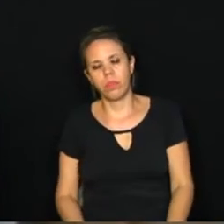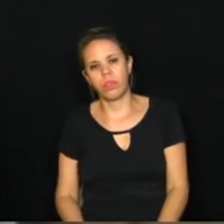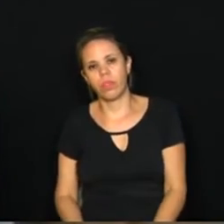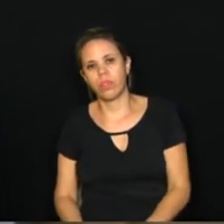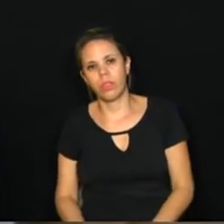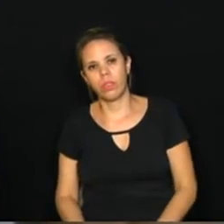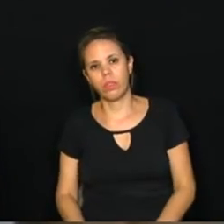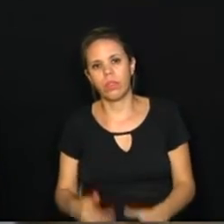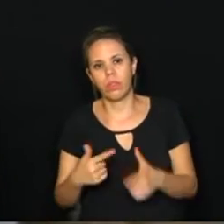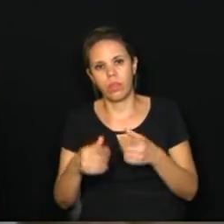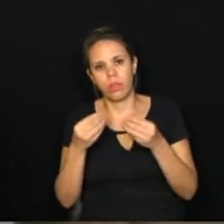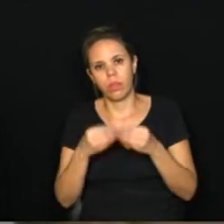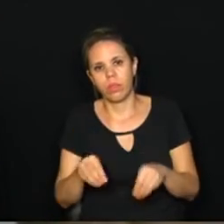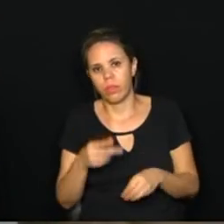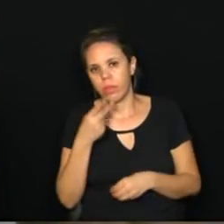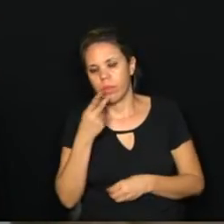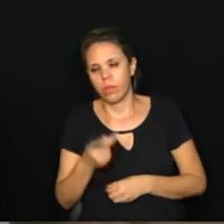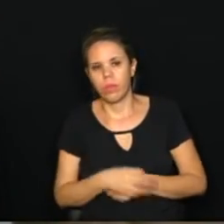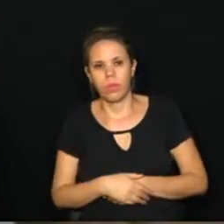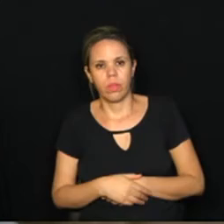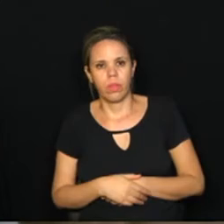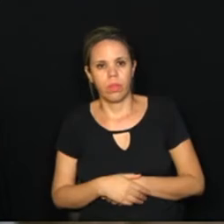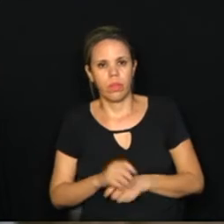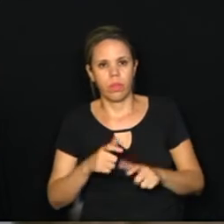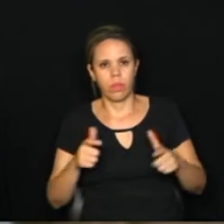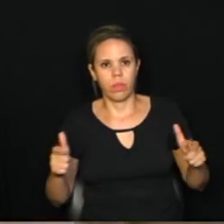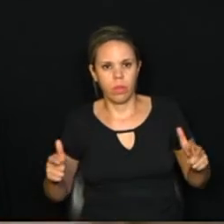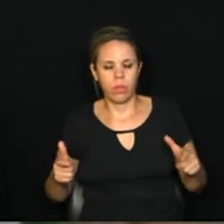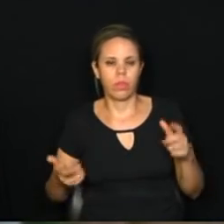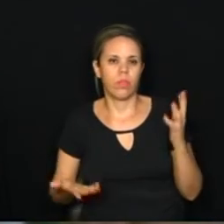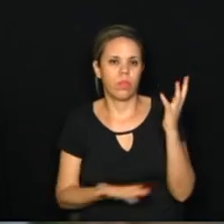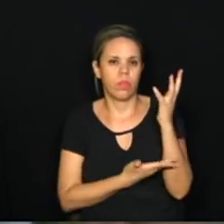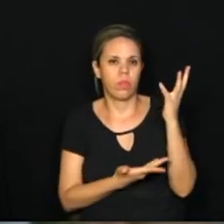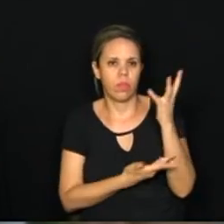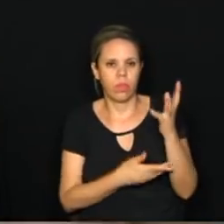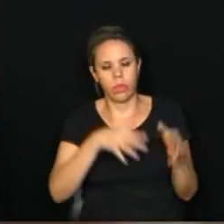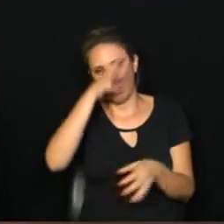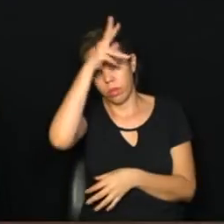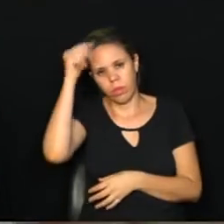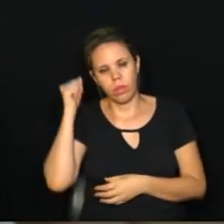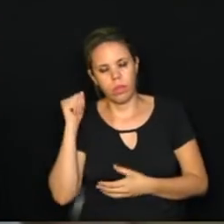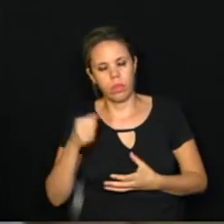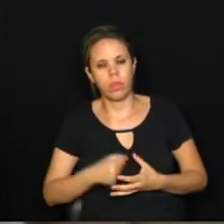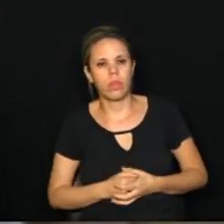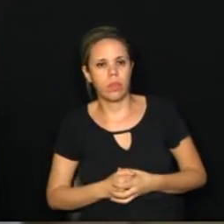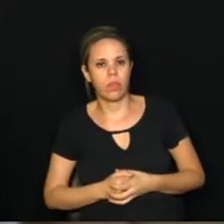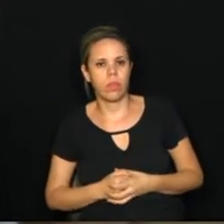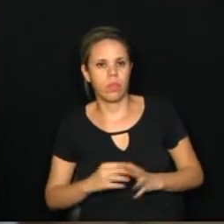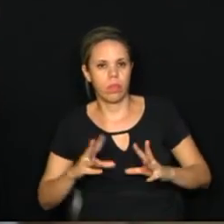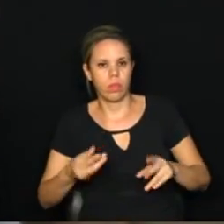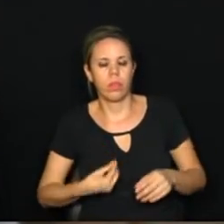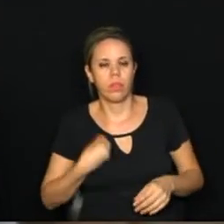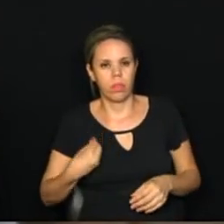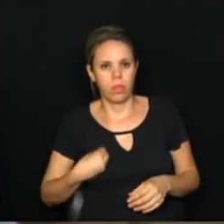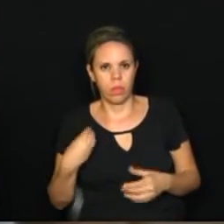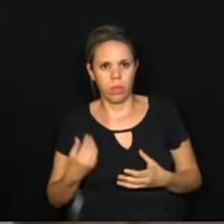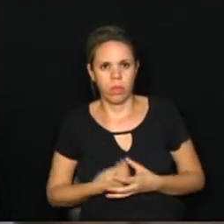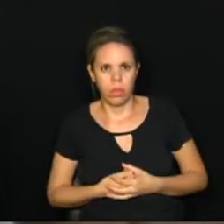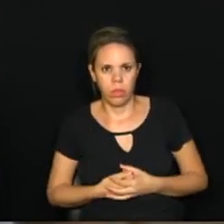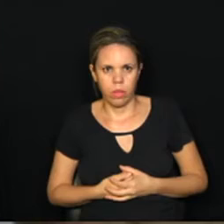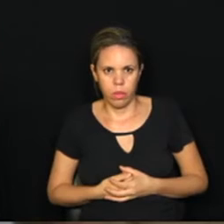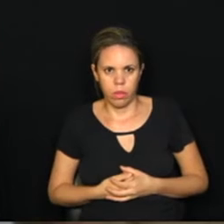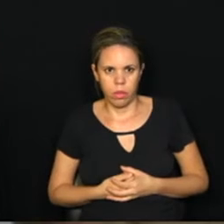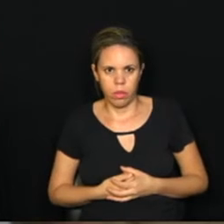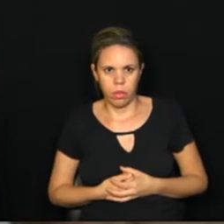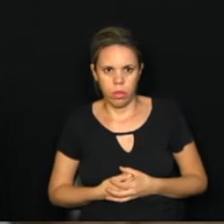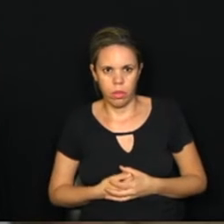o impacto, já tem se falado do impacto da ampliação do desmatamento na Amazônia, enfim, tudo que a gente está vivendo e